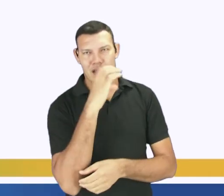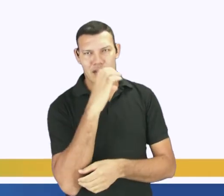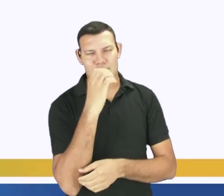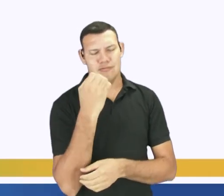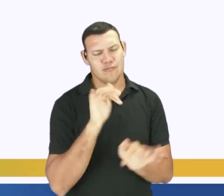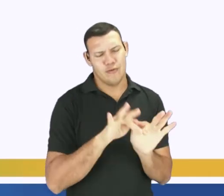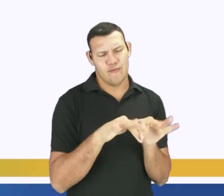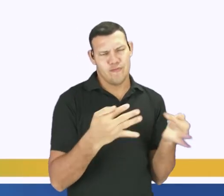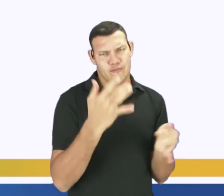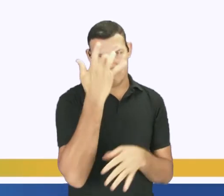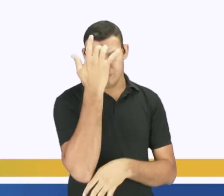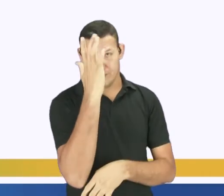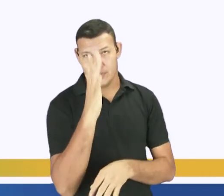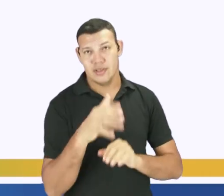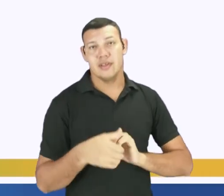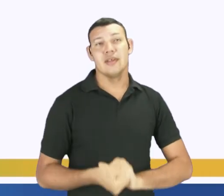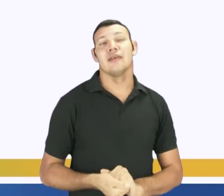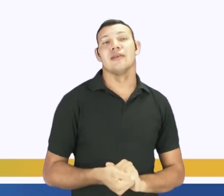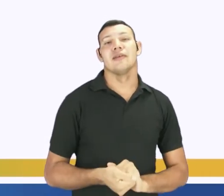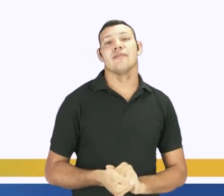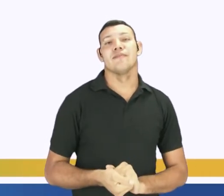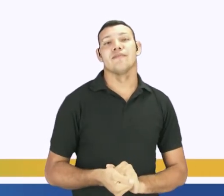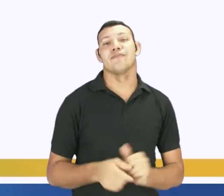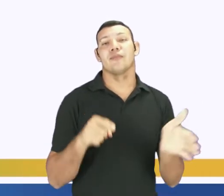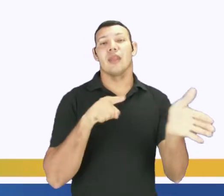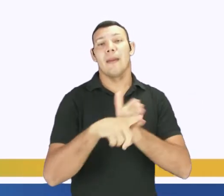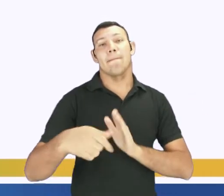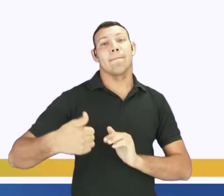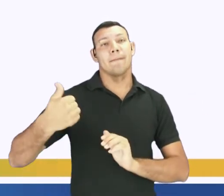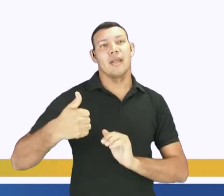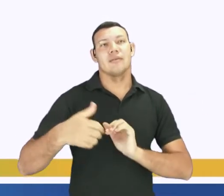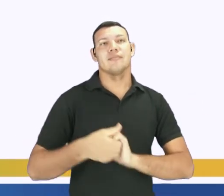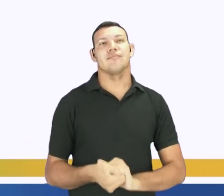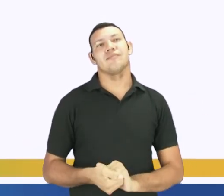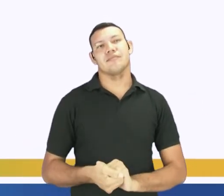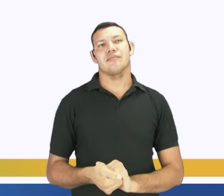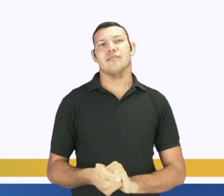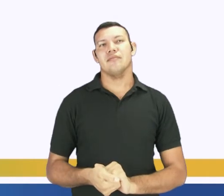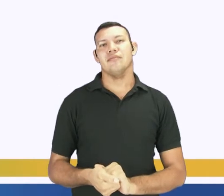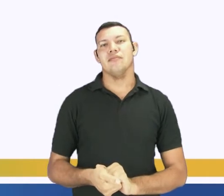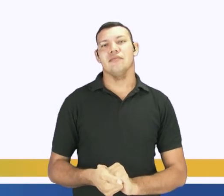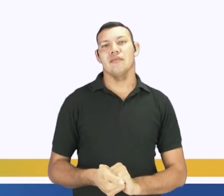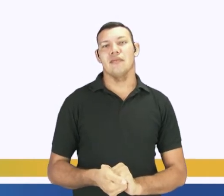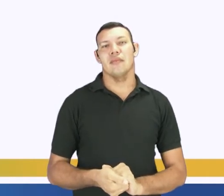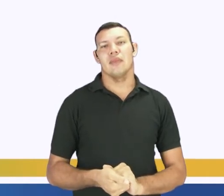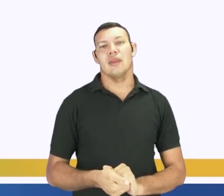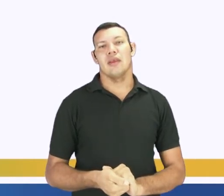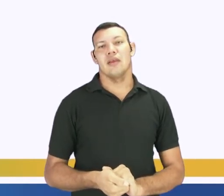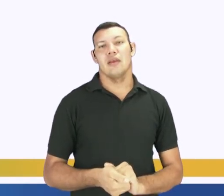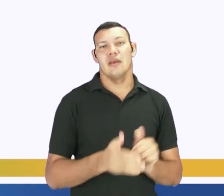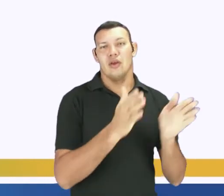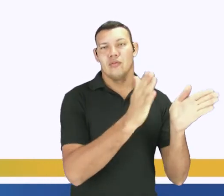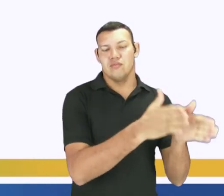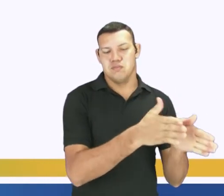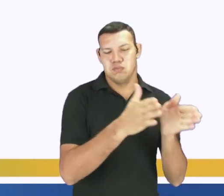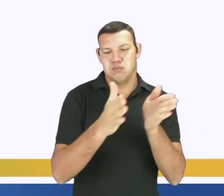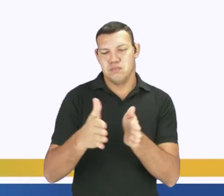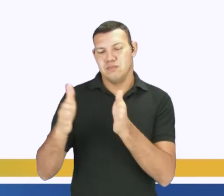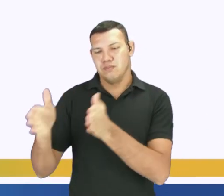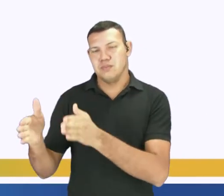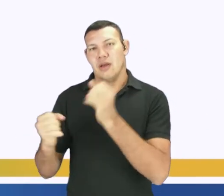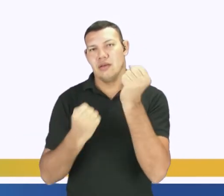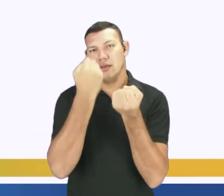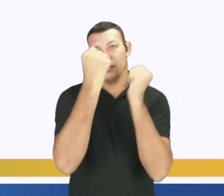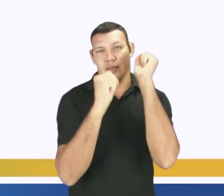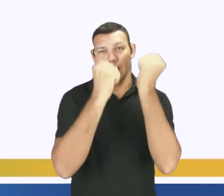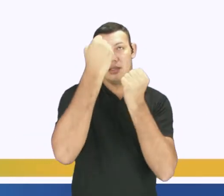processo de industrialização. A questão 1, ela vai te perguntar o seguinte: em qual fase do processo de industrialização do Brasil